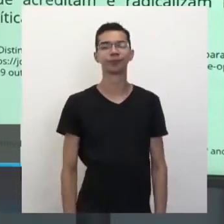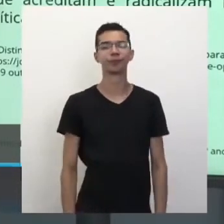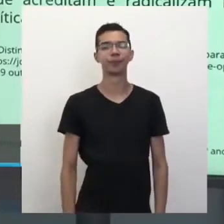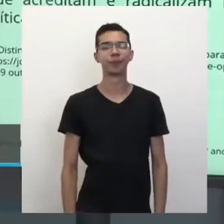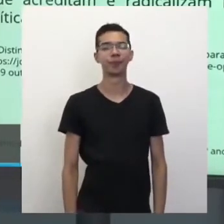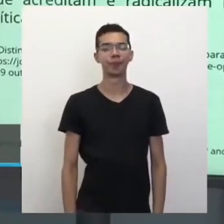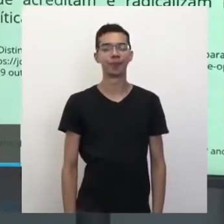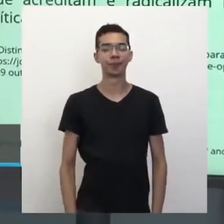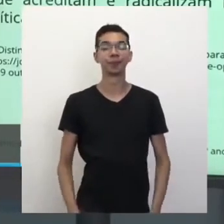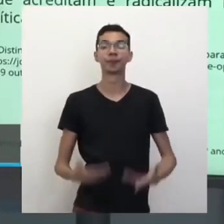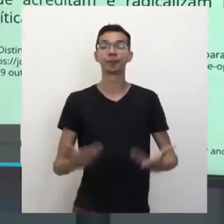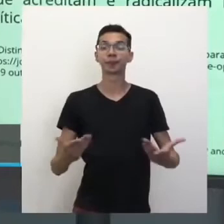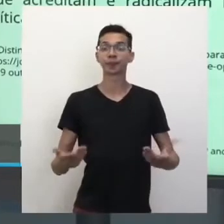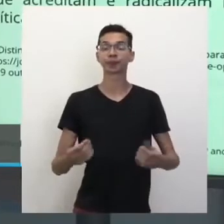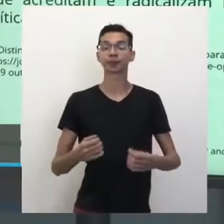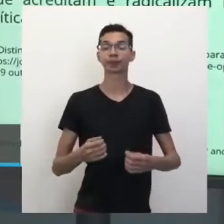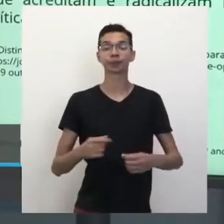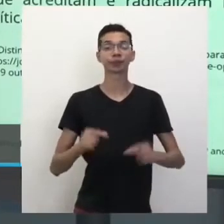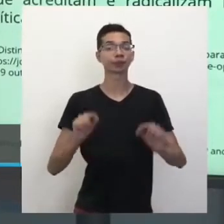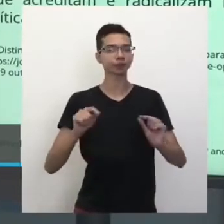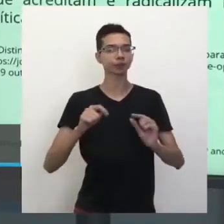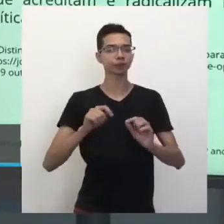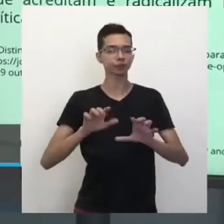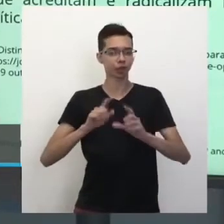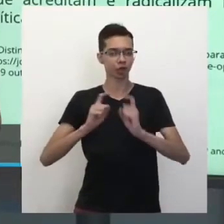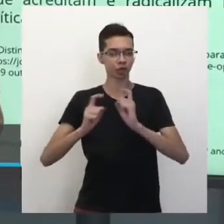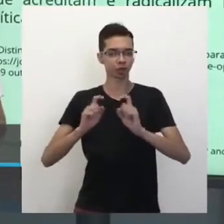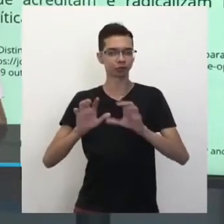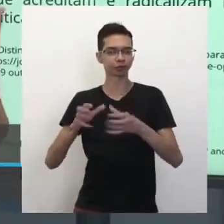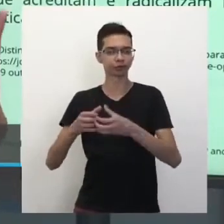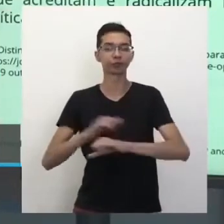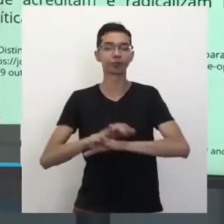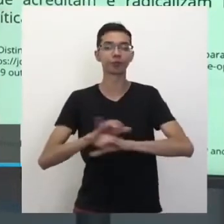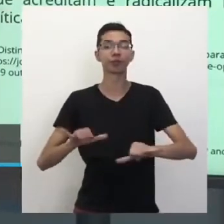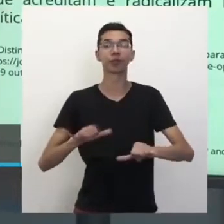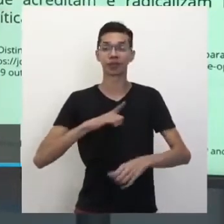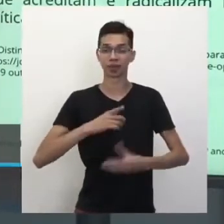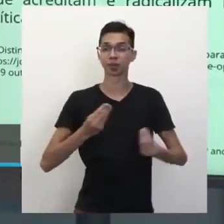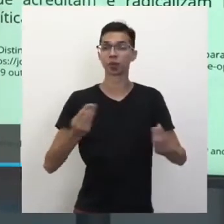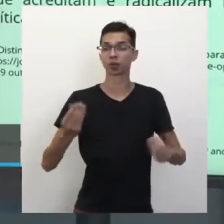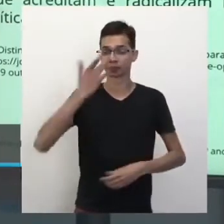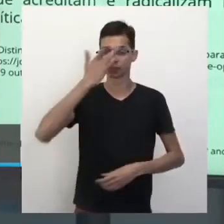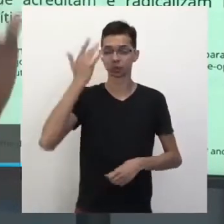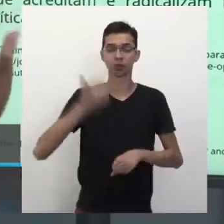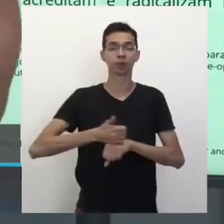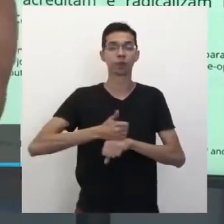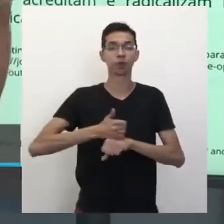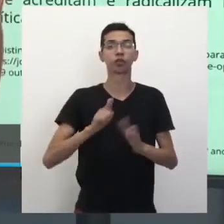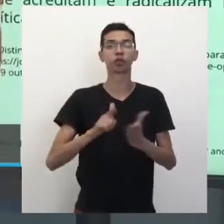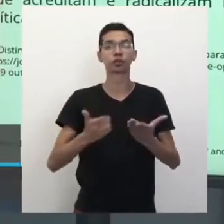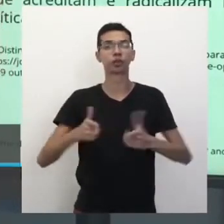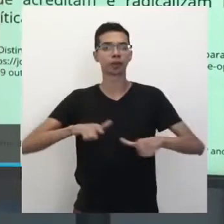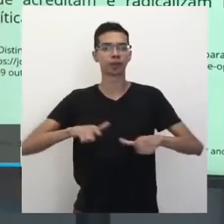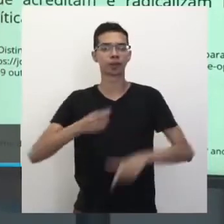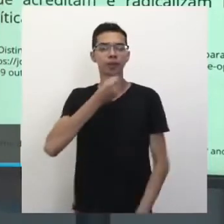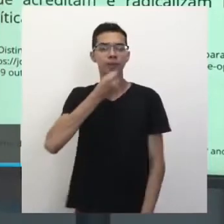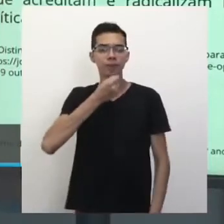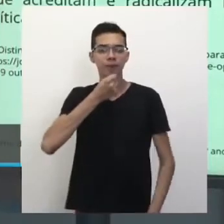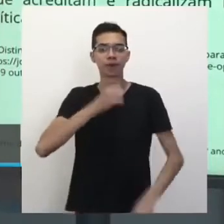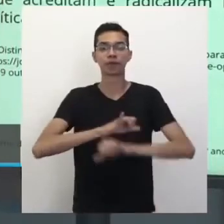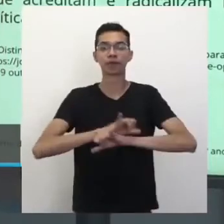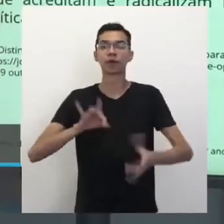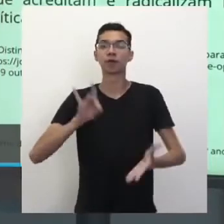eles falaram que muitos jornalistas, na verdade, quando vão emitir uma notícia, né, um fato que aconteceu, algo que fato, nós falamos